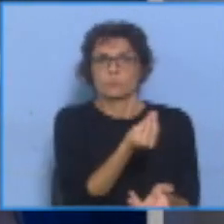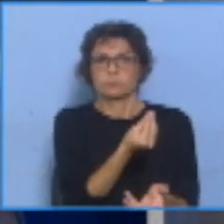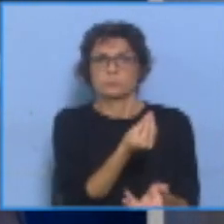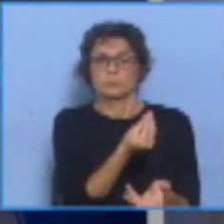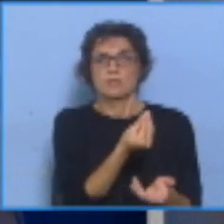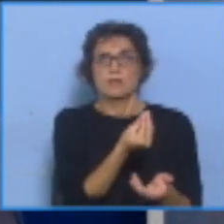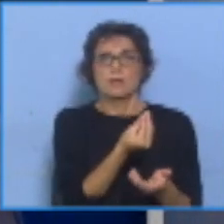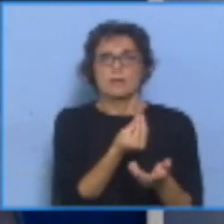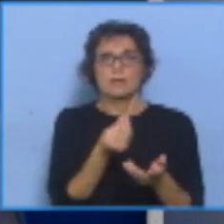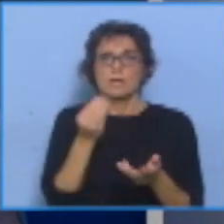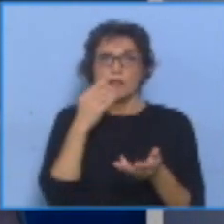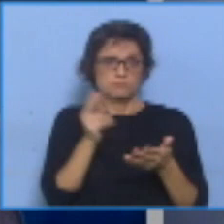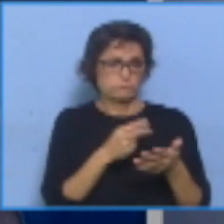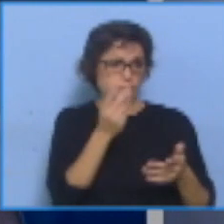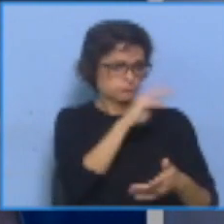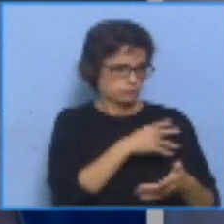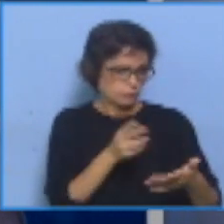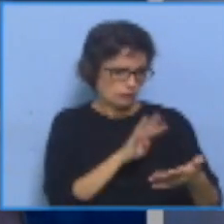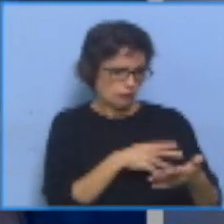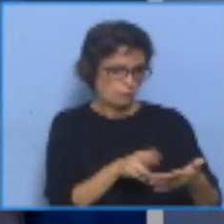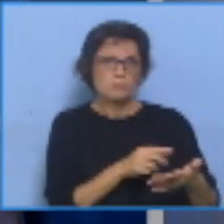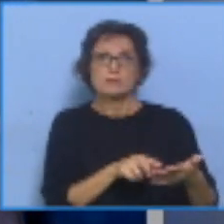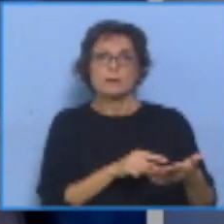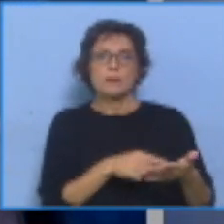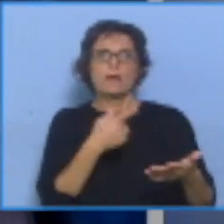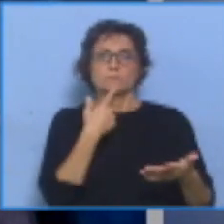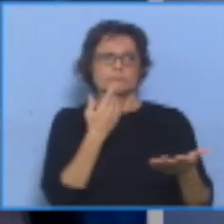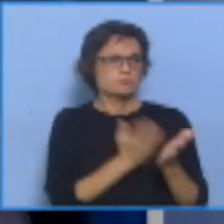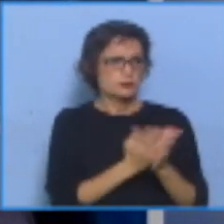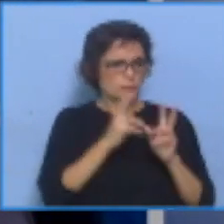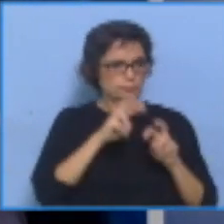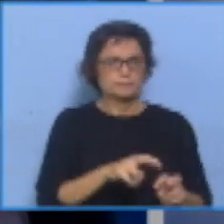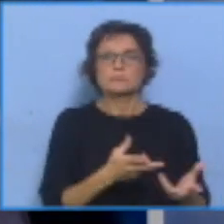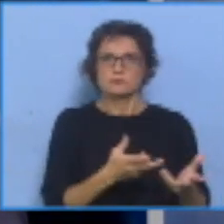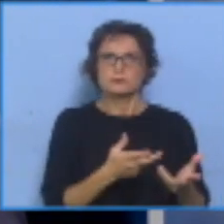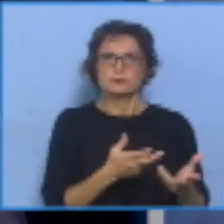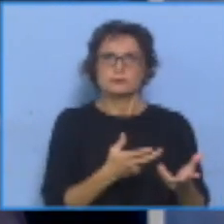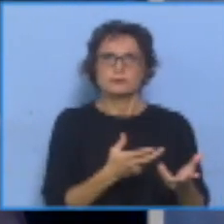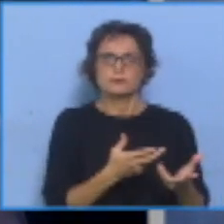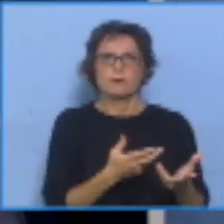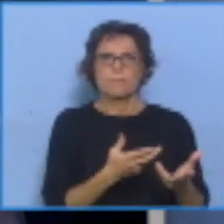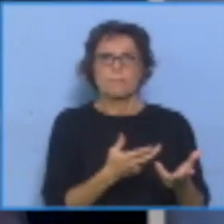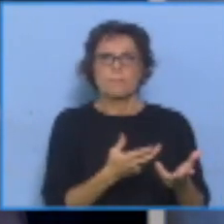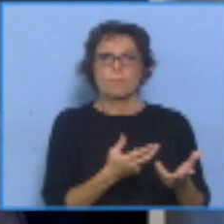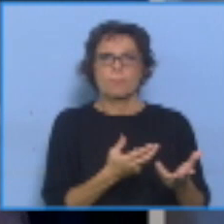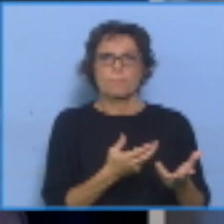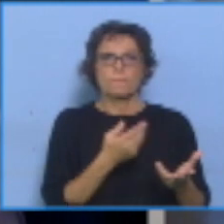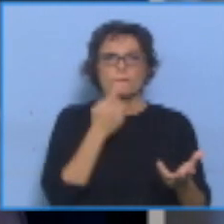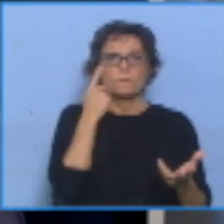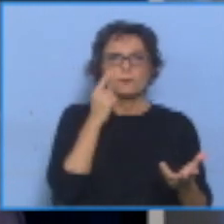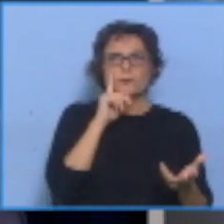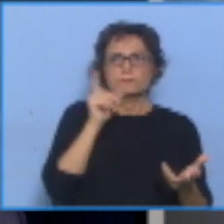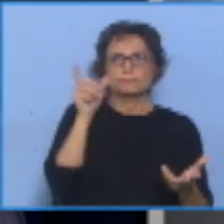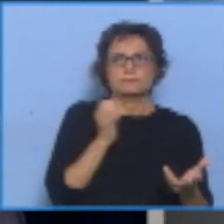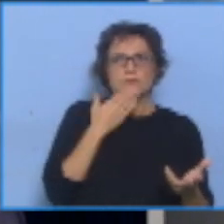que, a partir da obra dela, fez nas escolas ou em grupos ou em vários